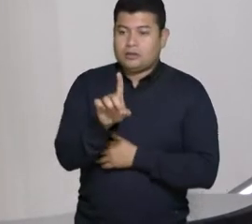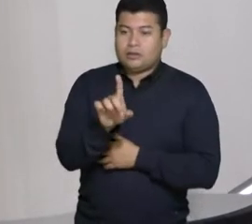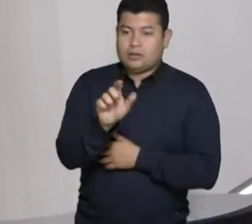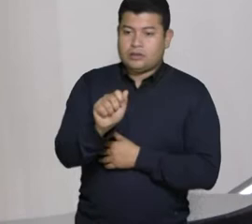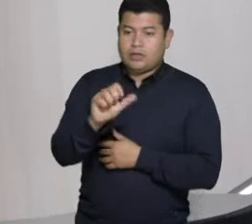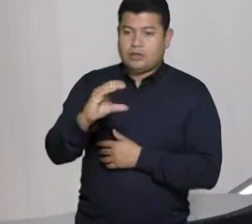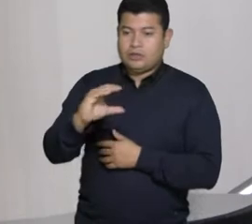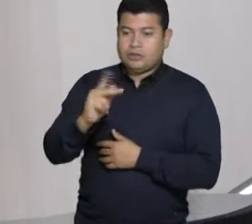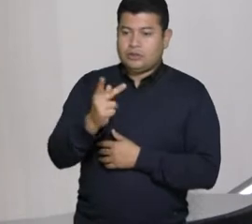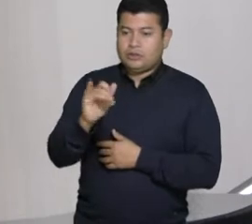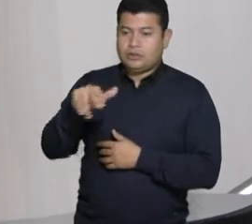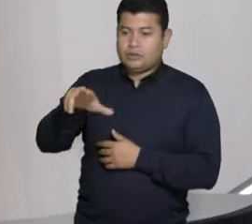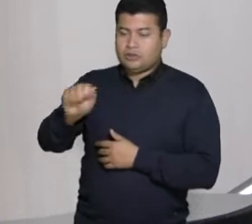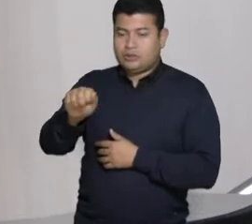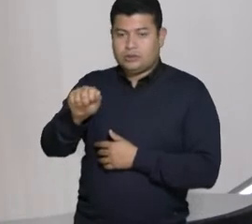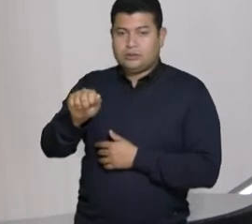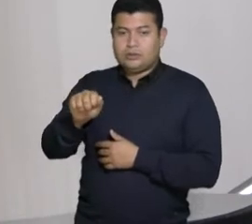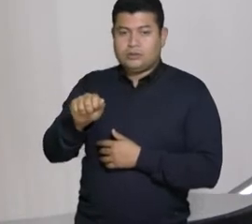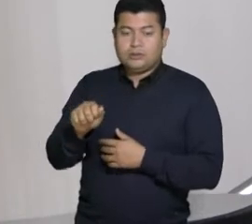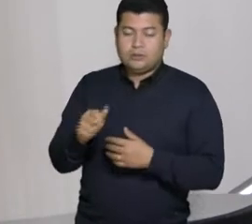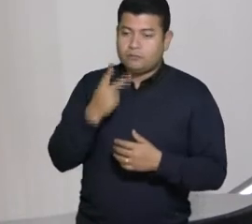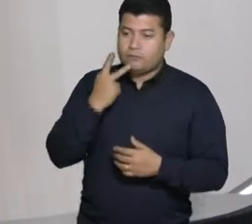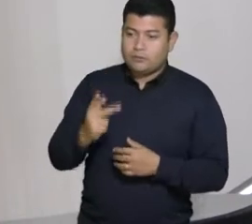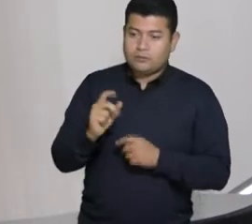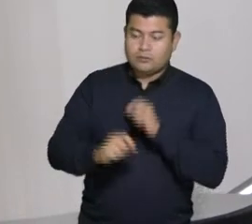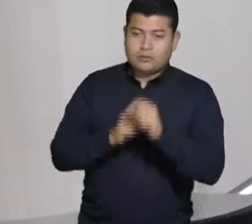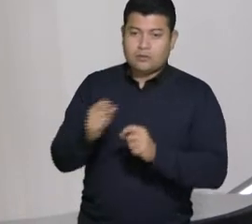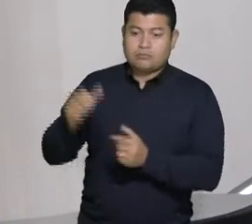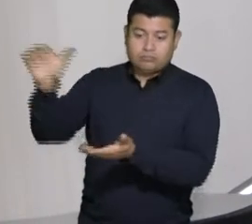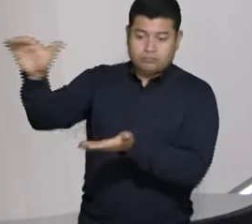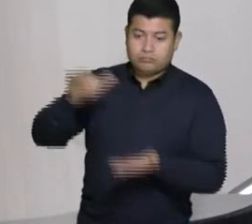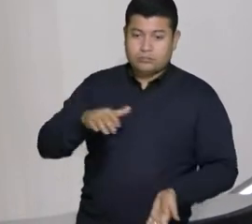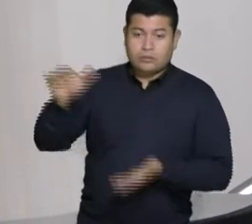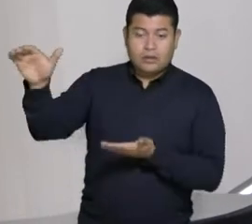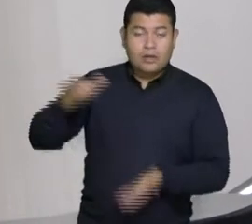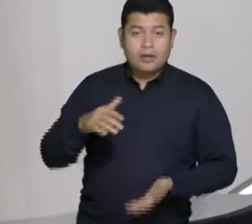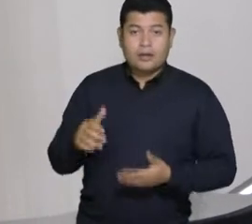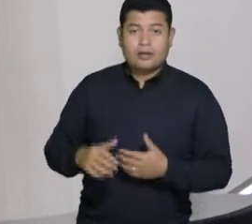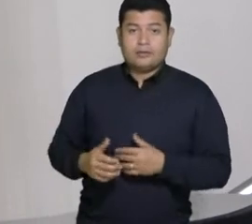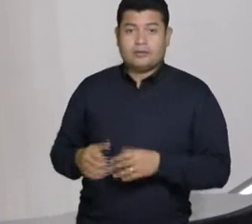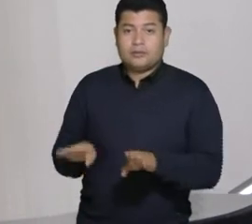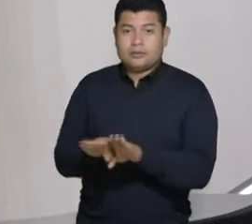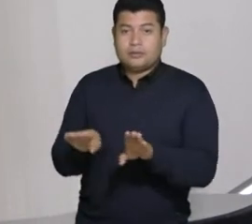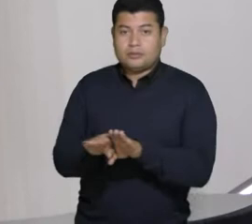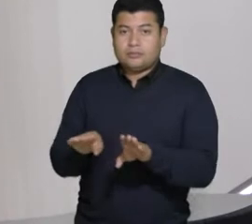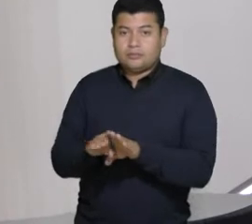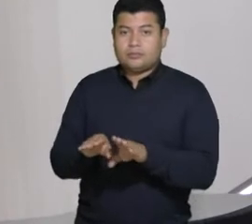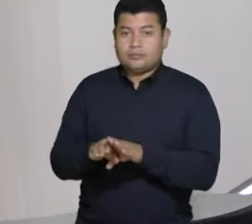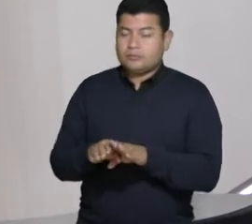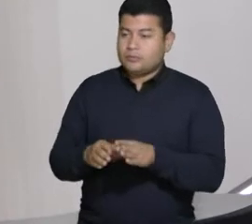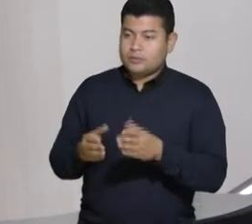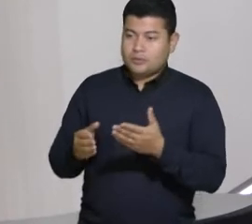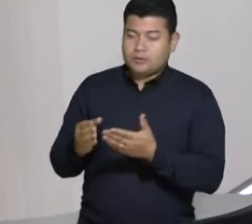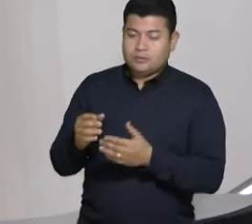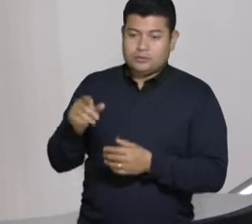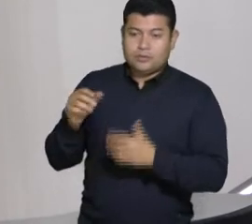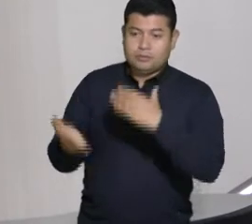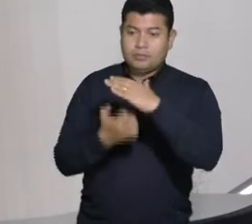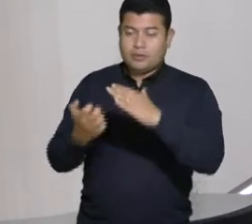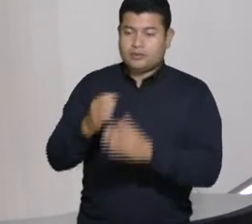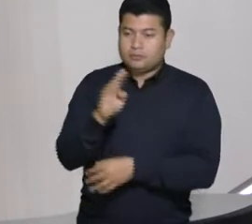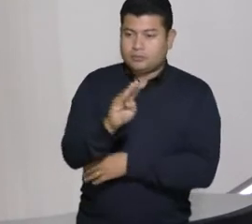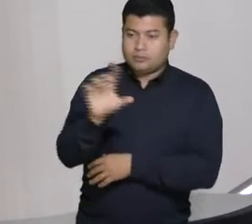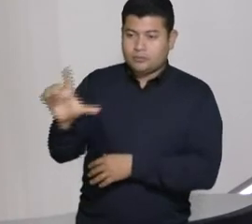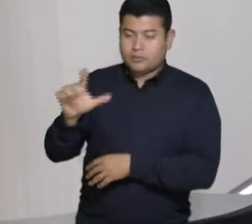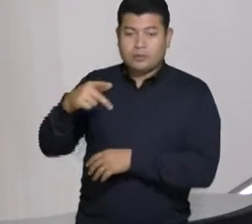porque tá muito caro o custo da produção a cristais labone em Blumenau EA Tavares em Pomerode demitiram